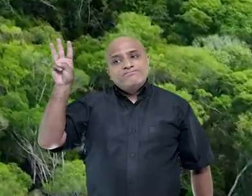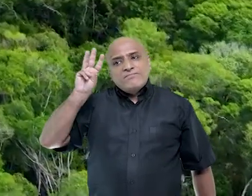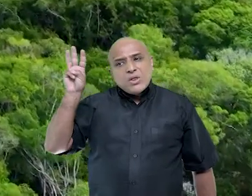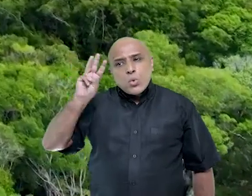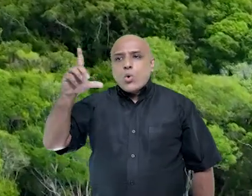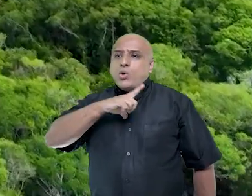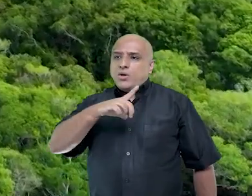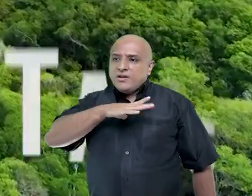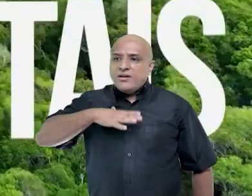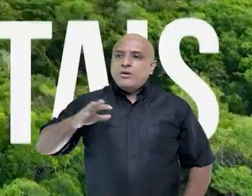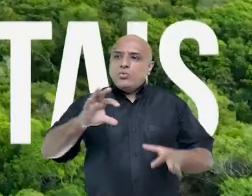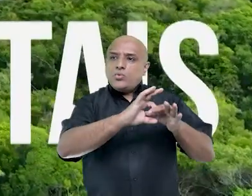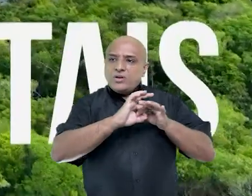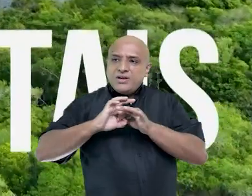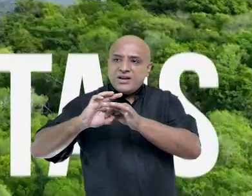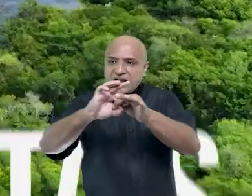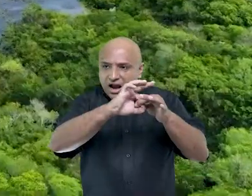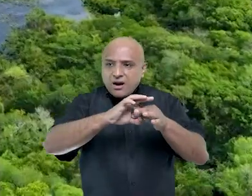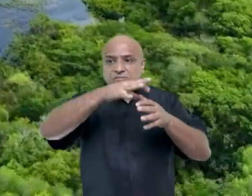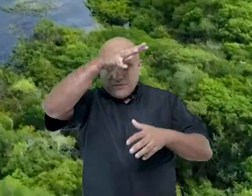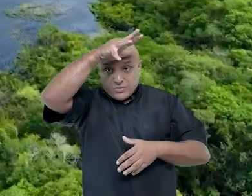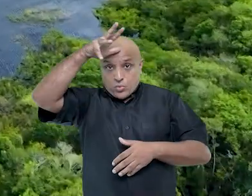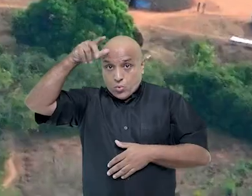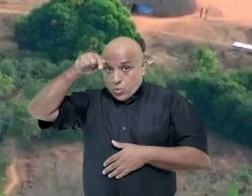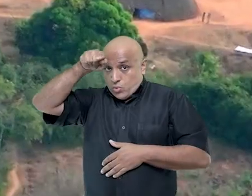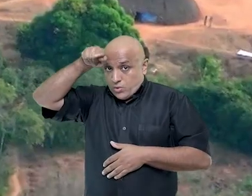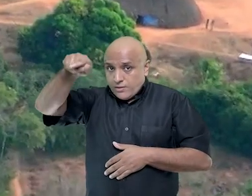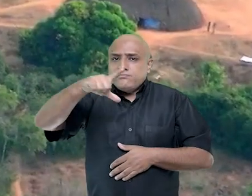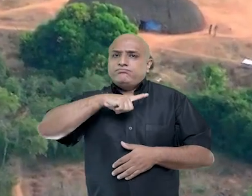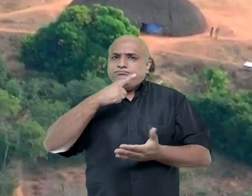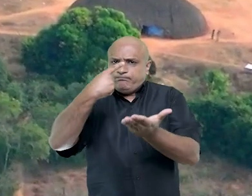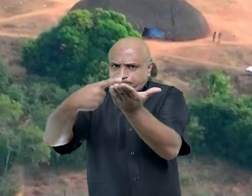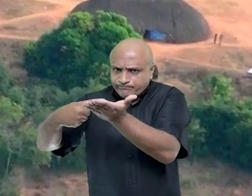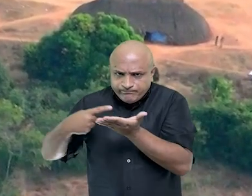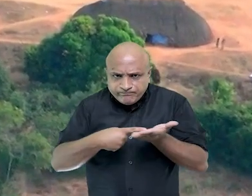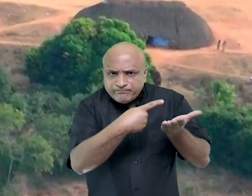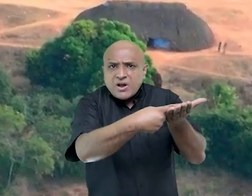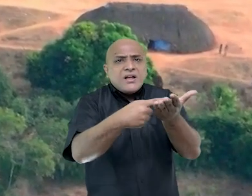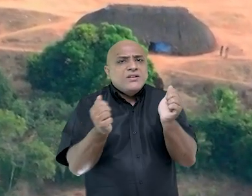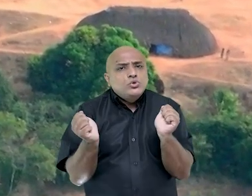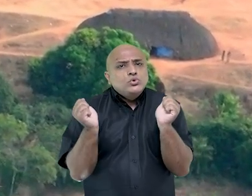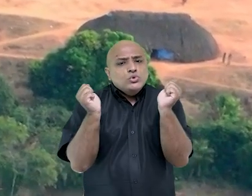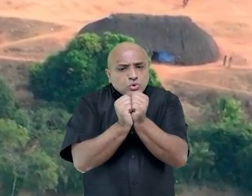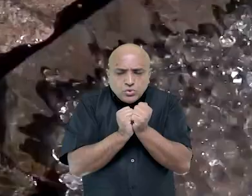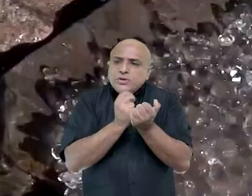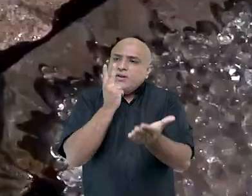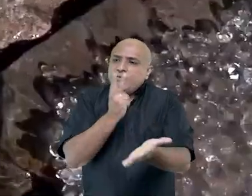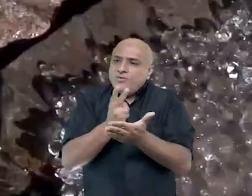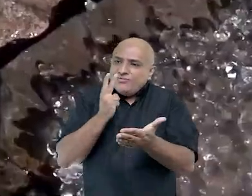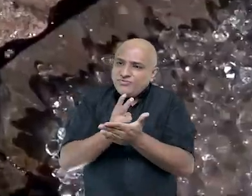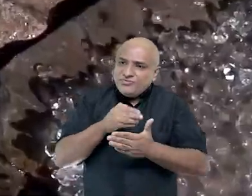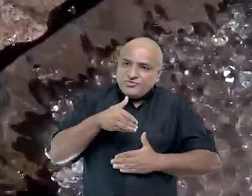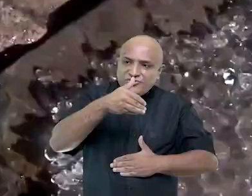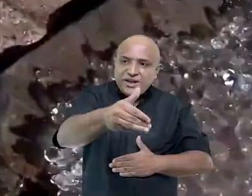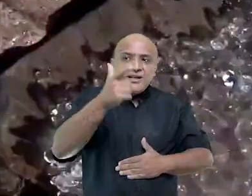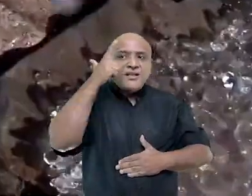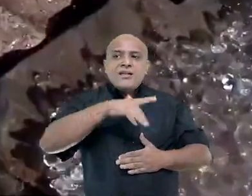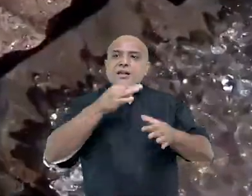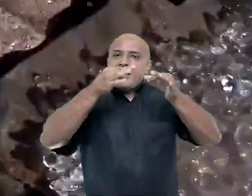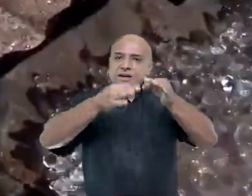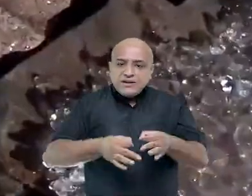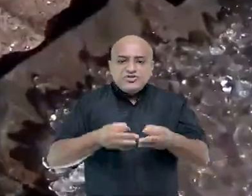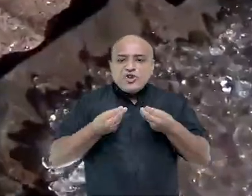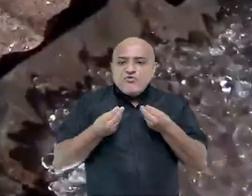obriga a União, Estado e órgãos ambientais a atuarem de forma conjunta e contínua, a fim de garantir